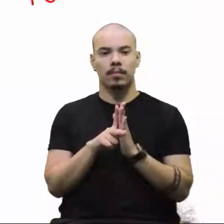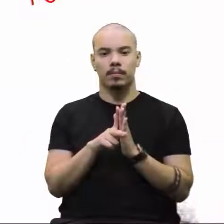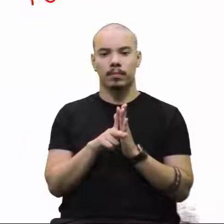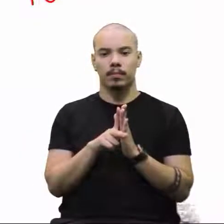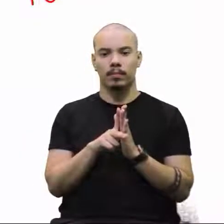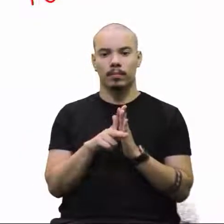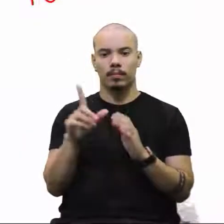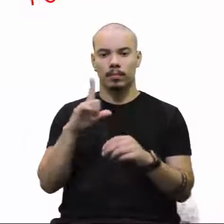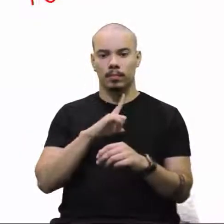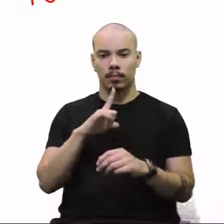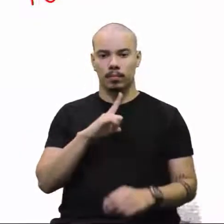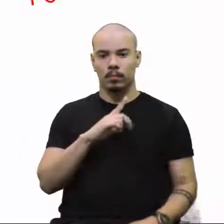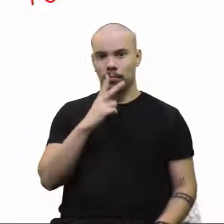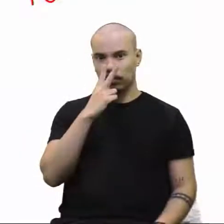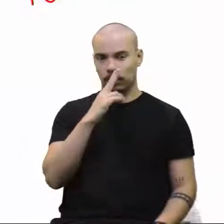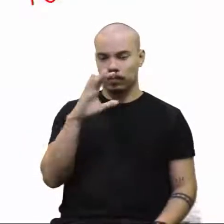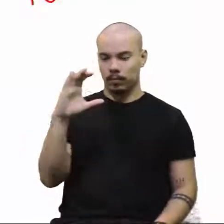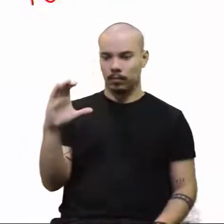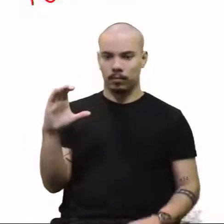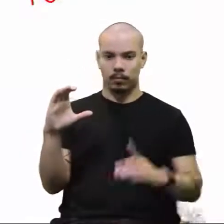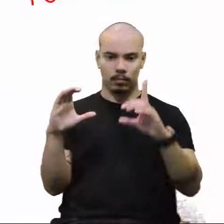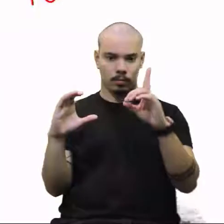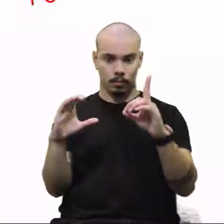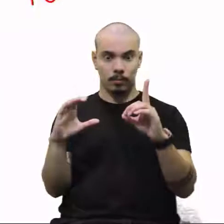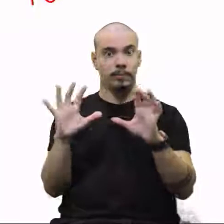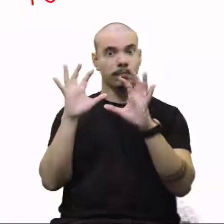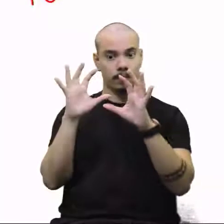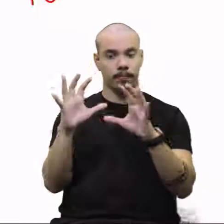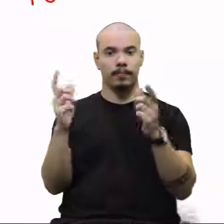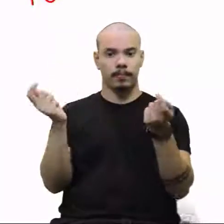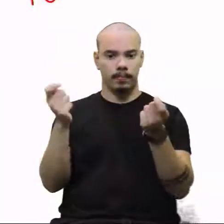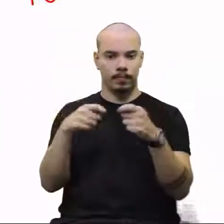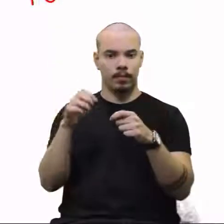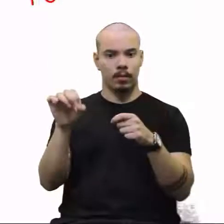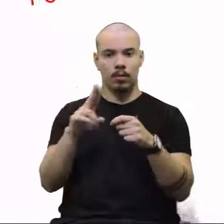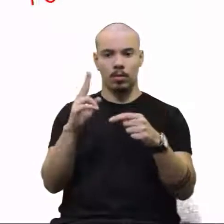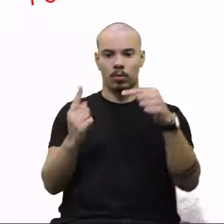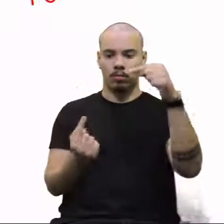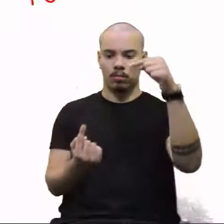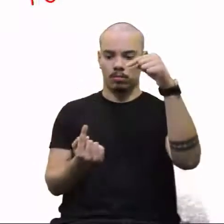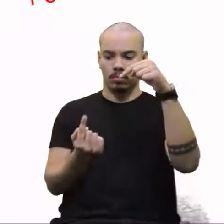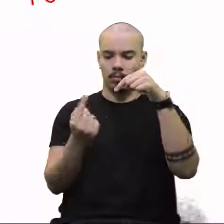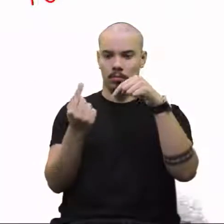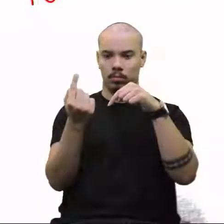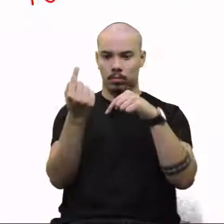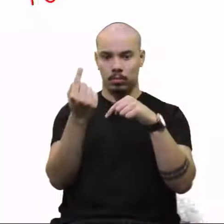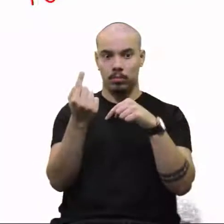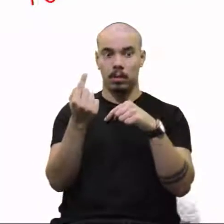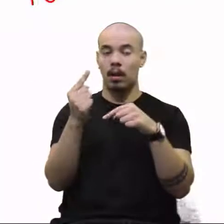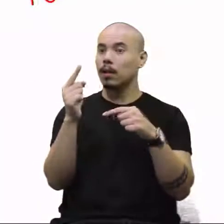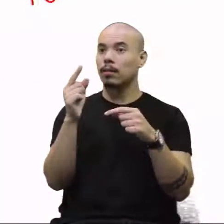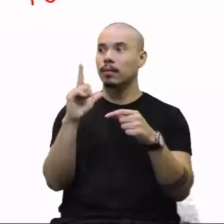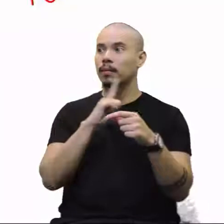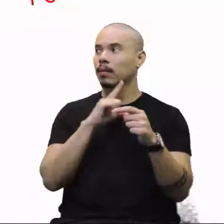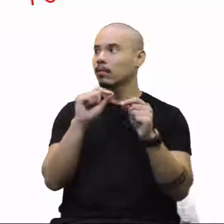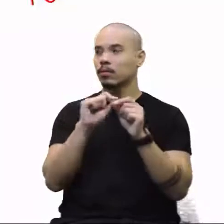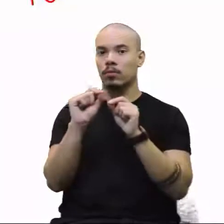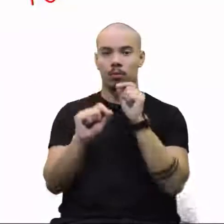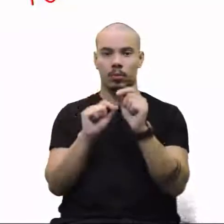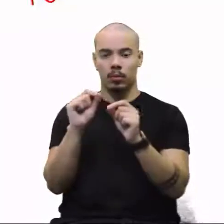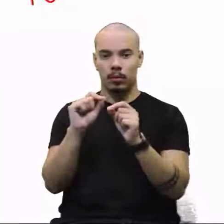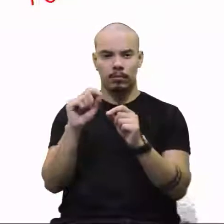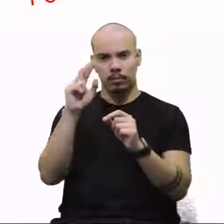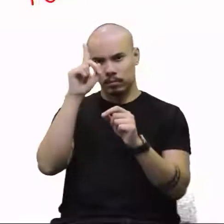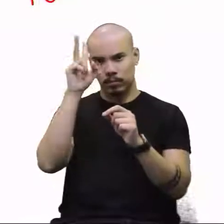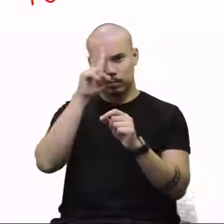do C para o D, né? Aí sim, aqui descendo ou subindo a corrente. Então aí você tem que fazer o quê? Aquele